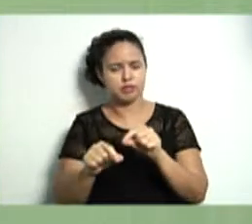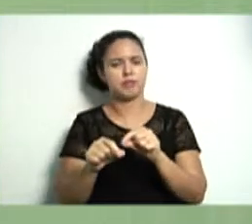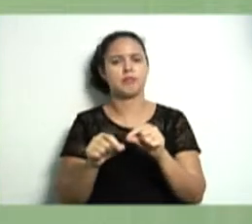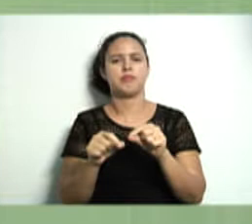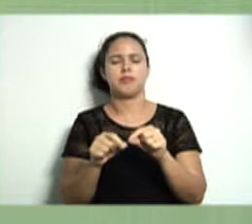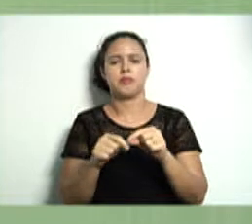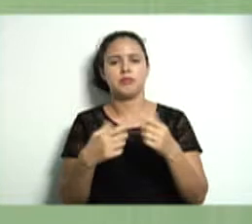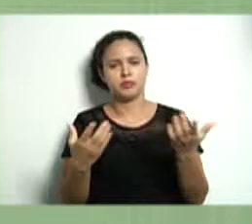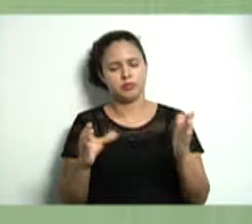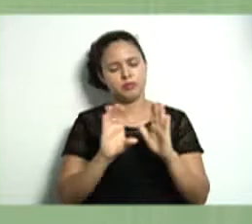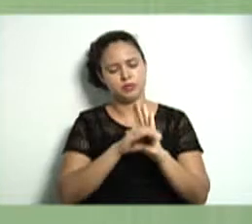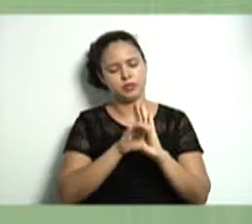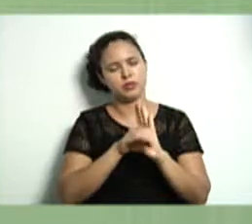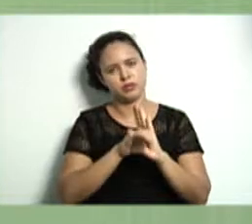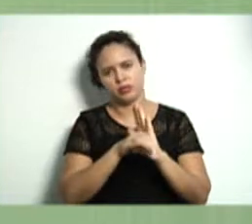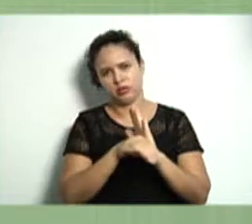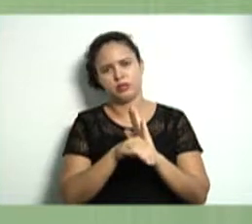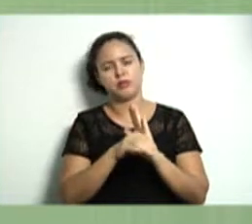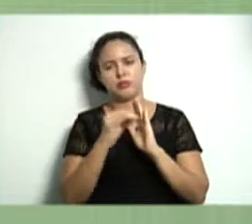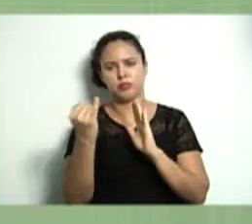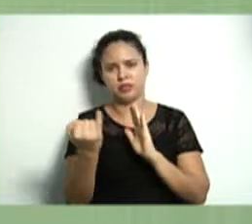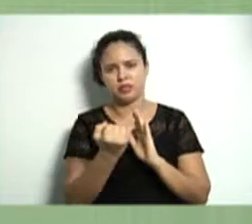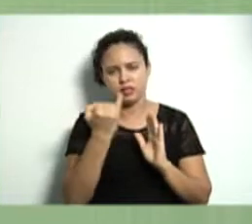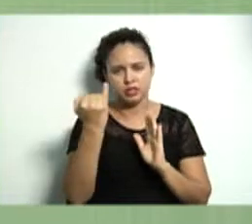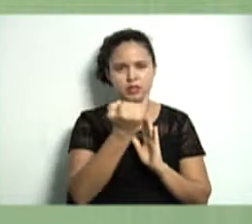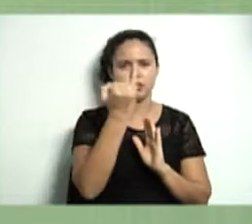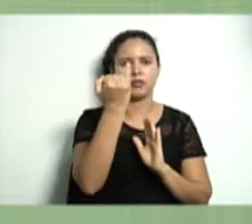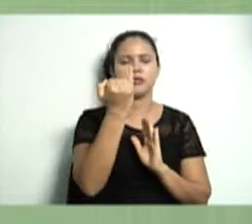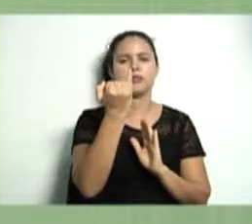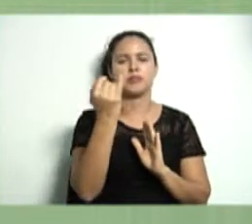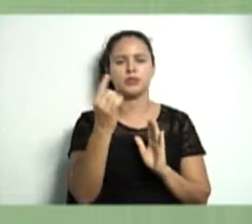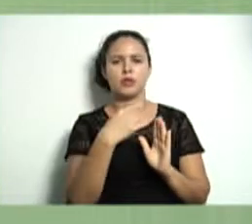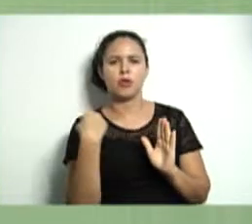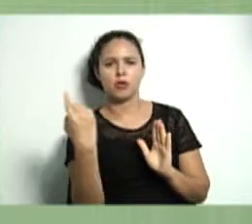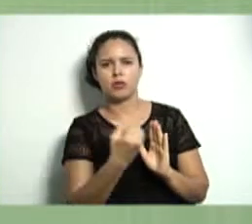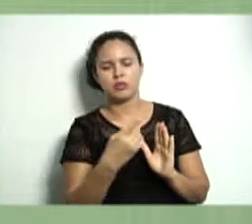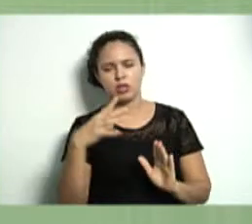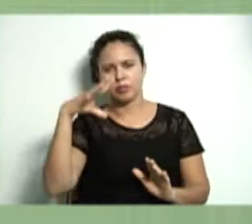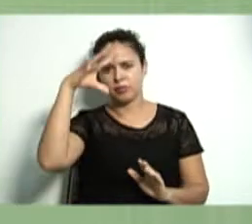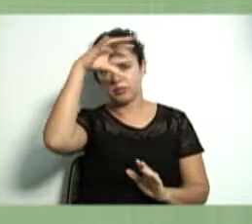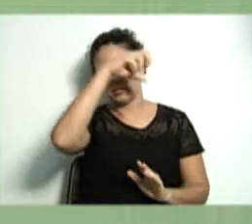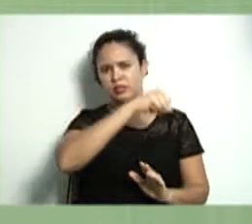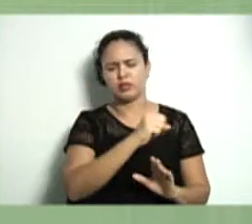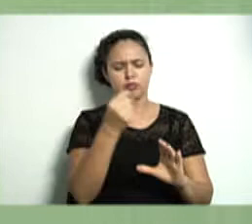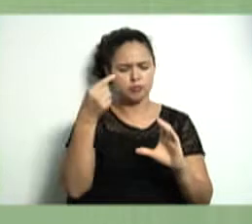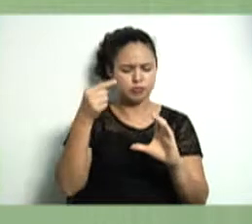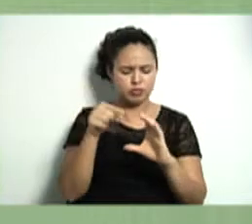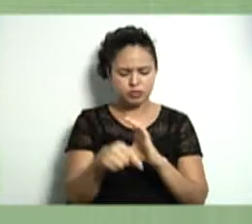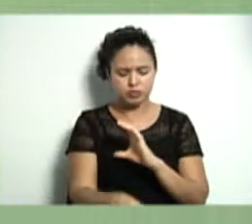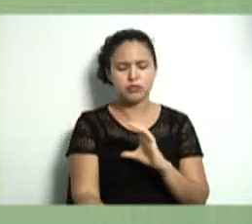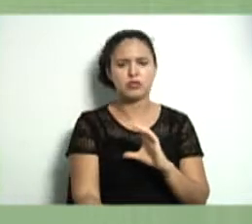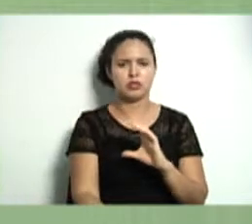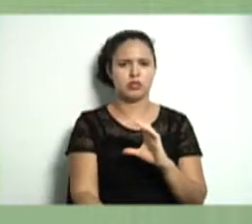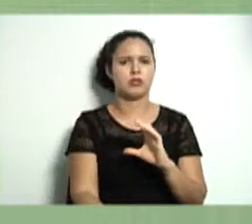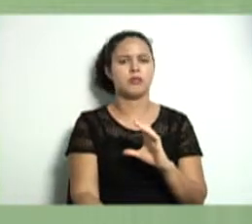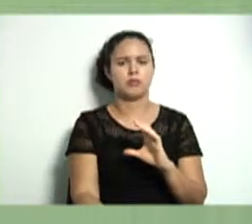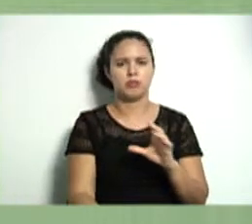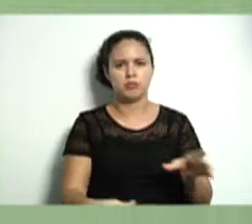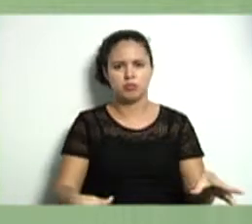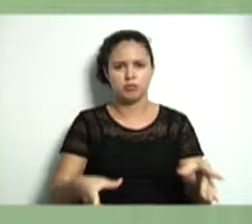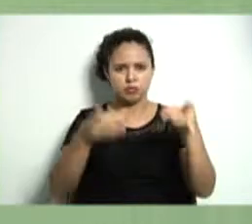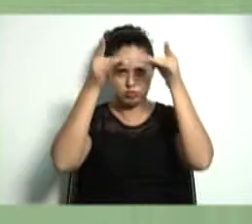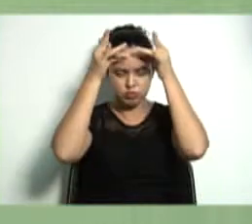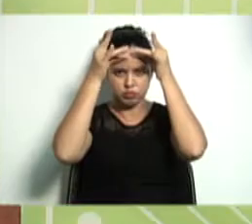são esses conceitos que são importantes, né, para a gente poder aprofundar o nosso